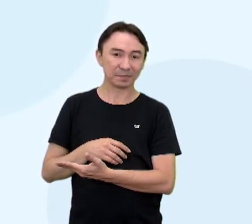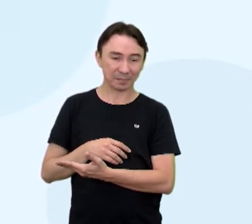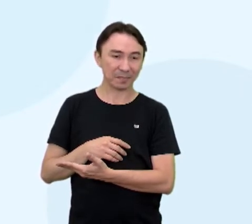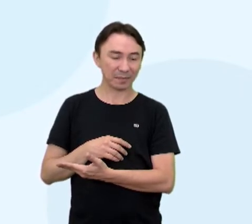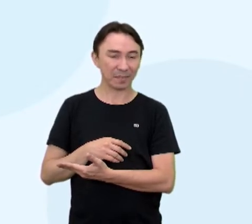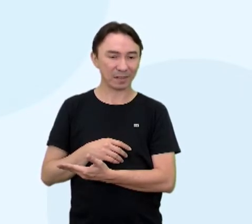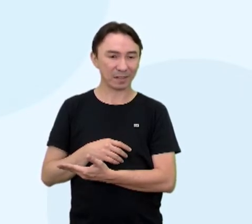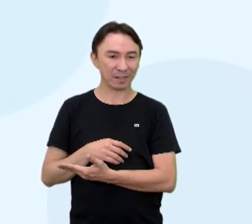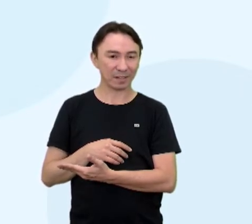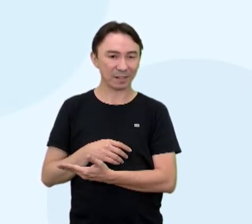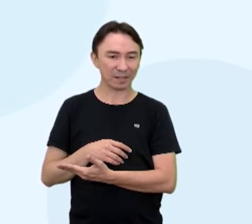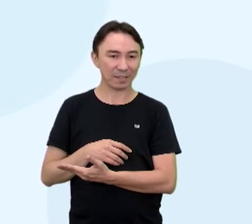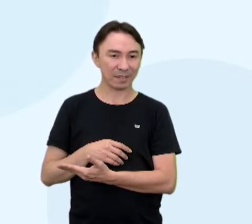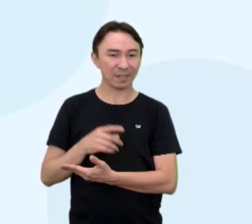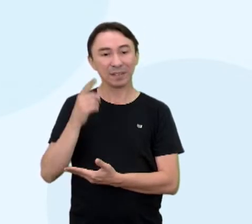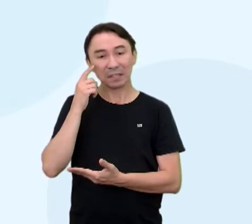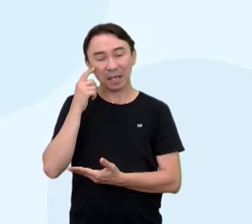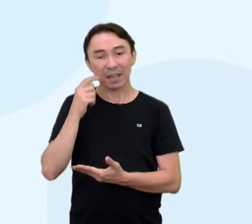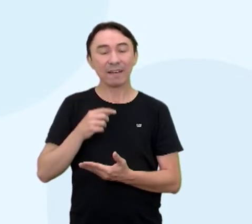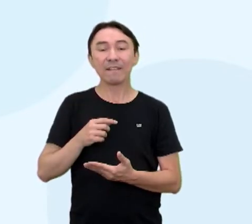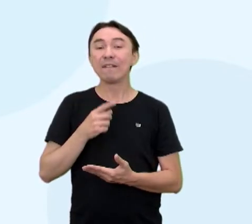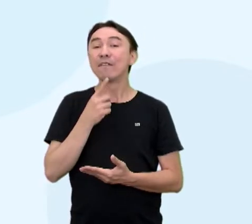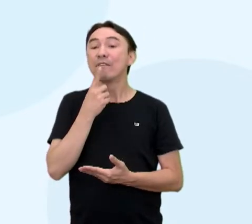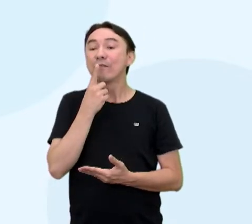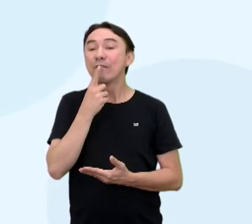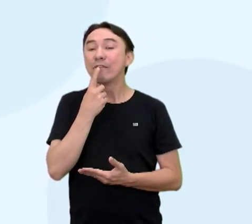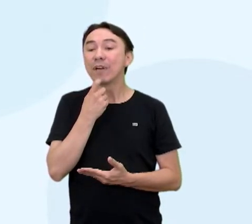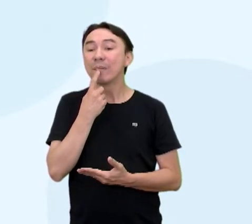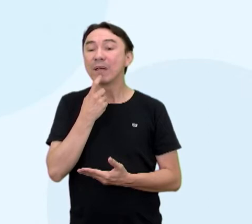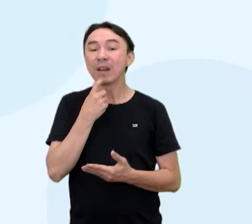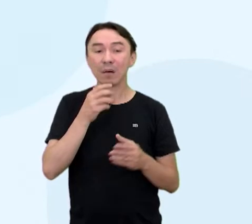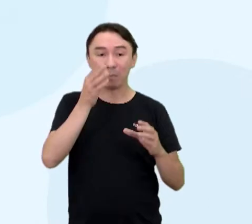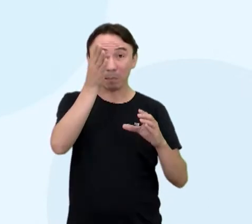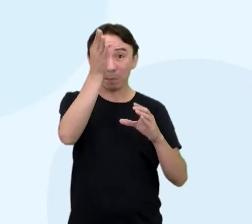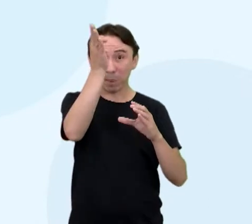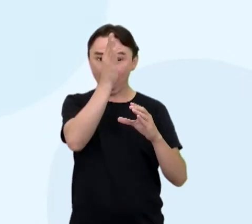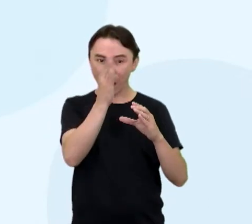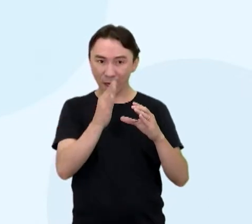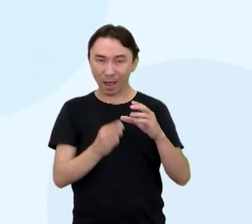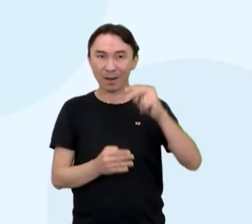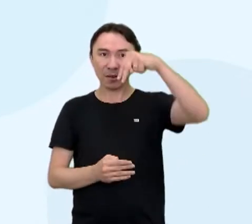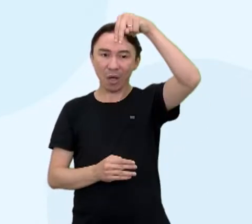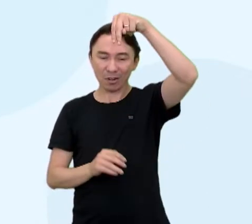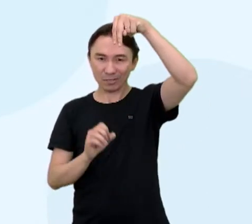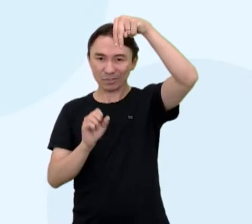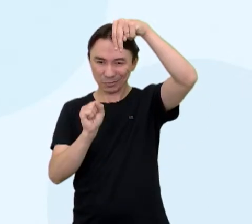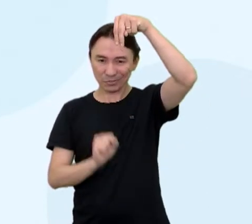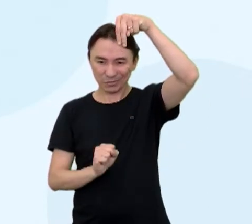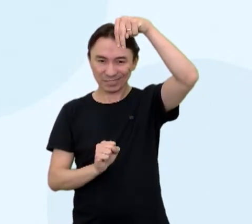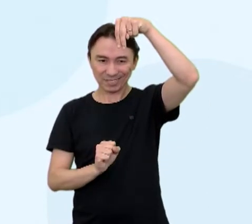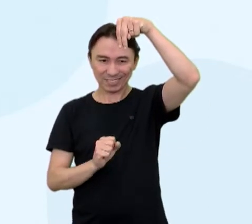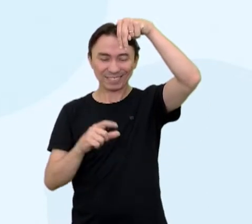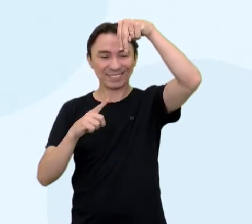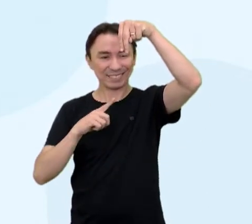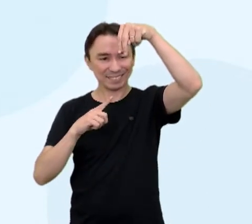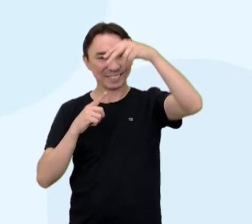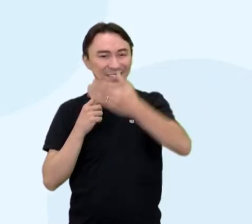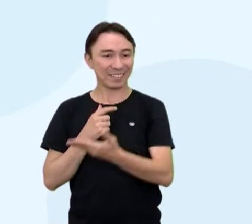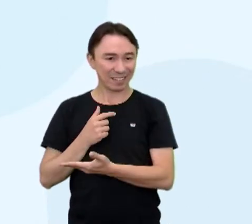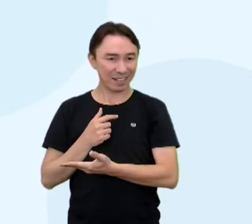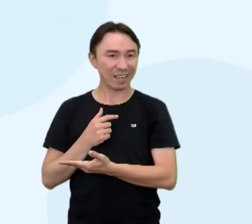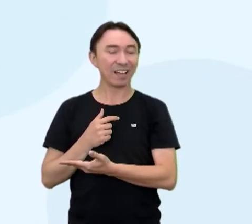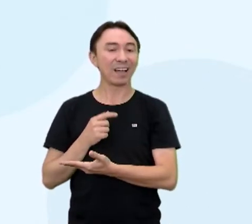aí na parte da linha vermelha, que vai do norte a sul, né, a dorsal mesoatlântica, né? Então ela também é conhecida aí como